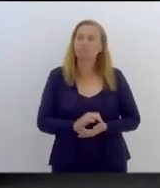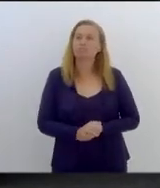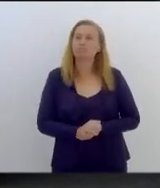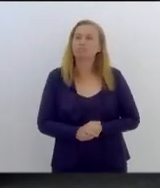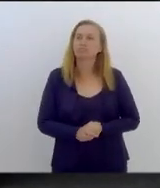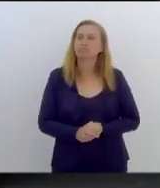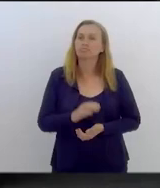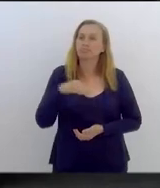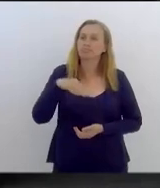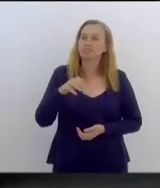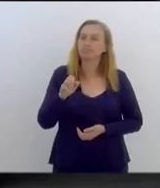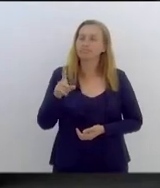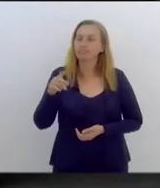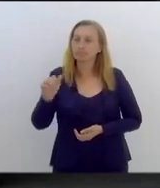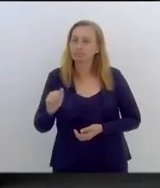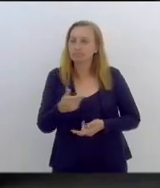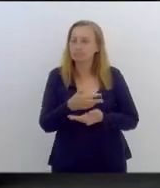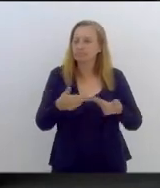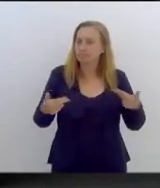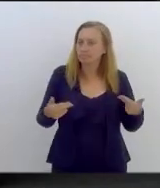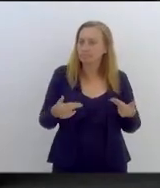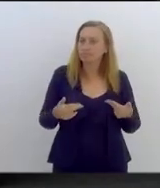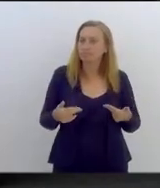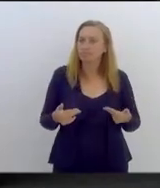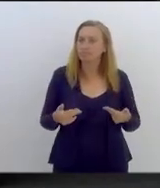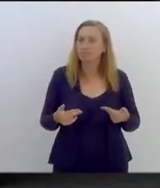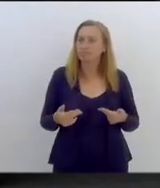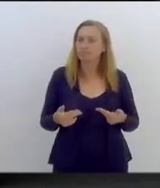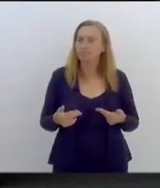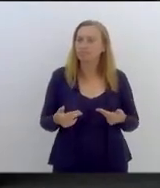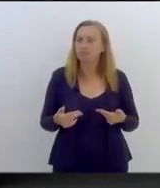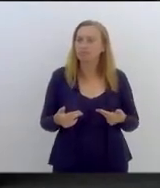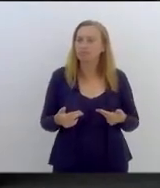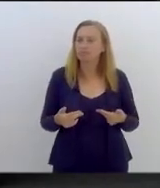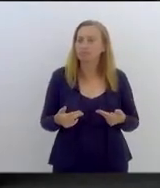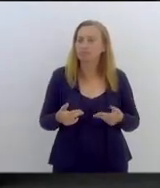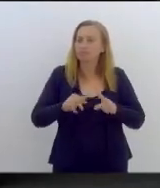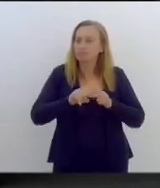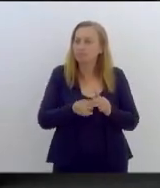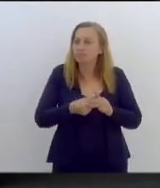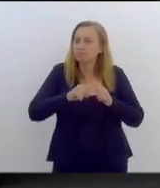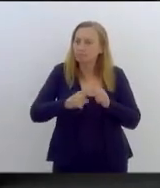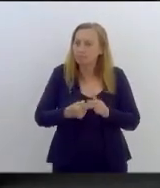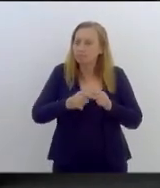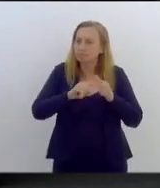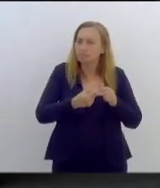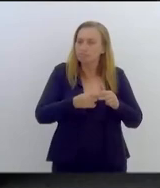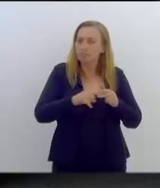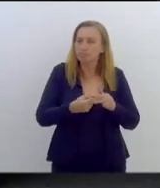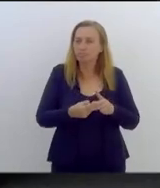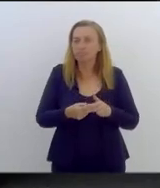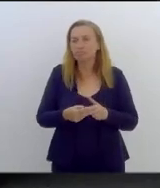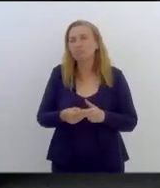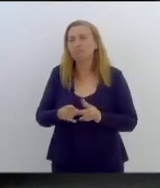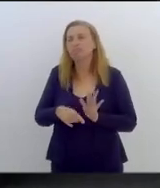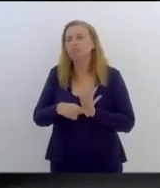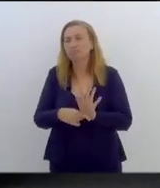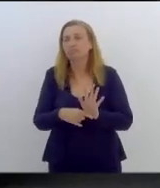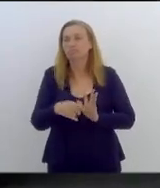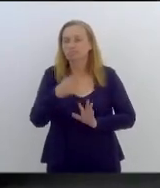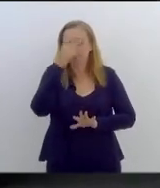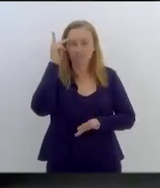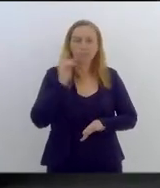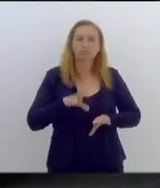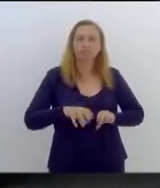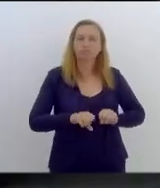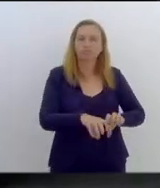nossa Milena, fez várias tentativas de consertar isso, garantir o lado dos catadores